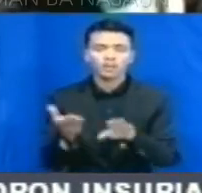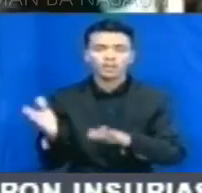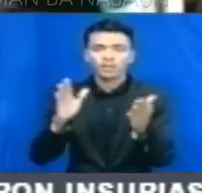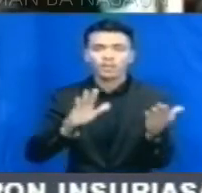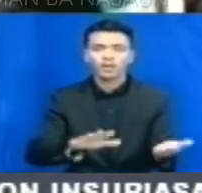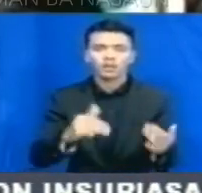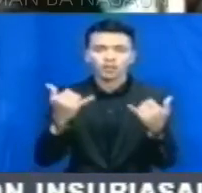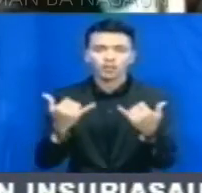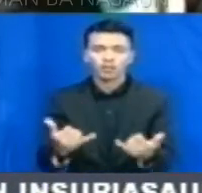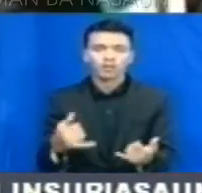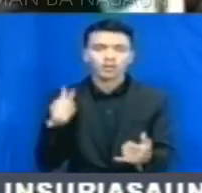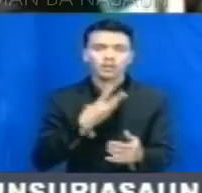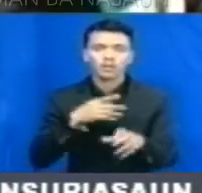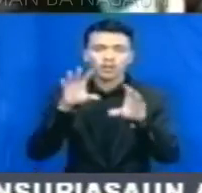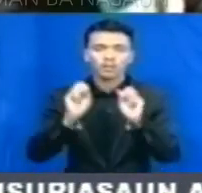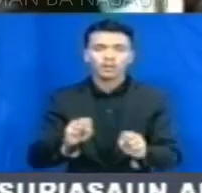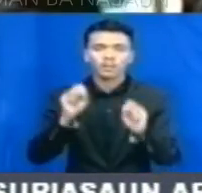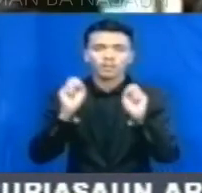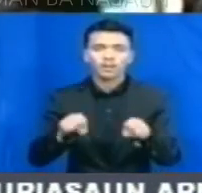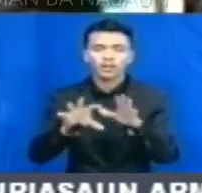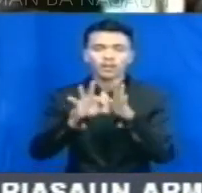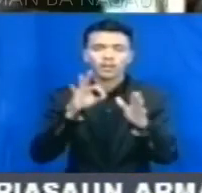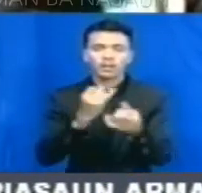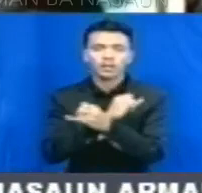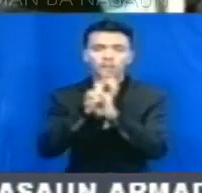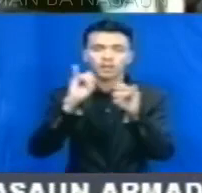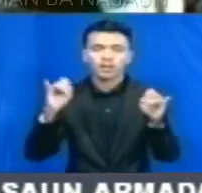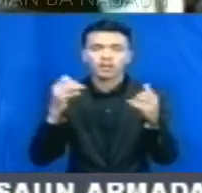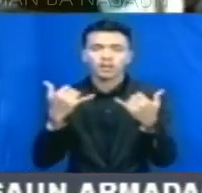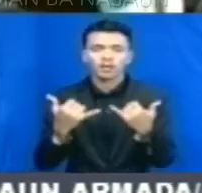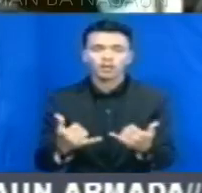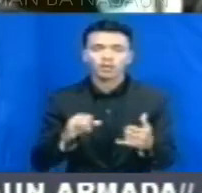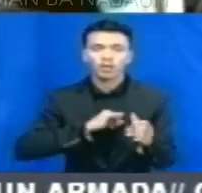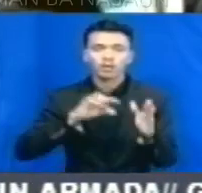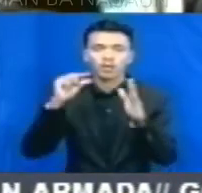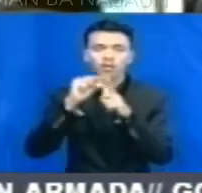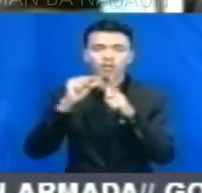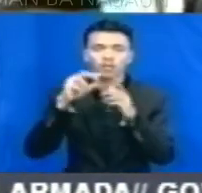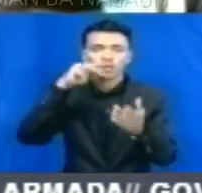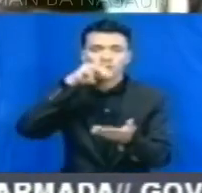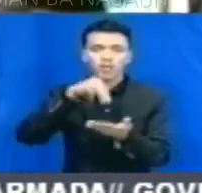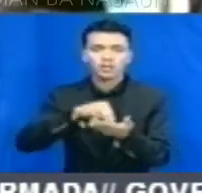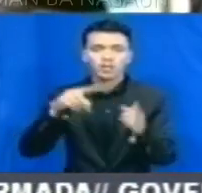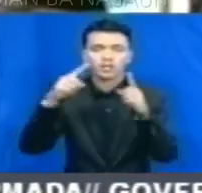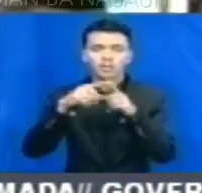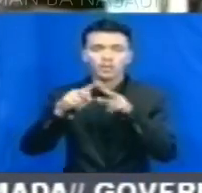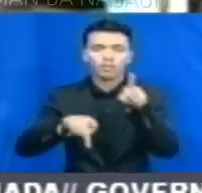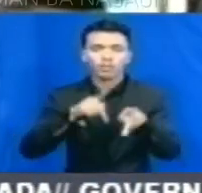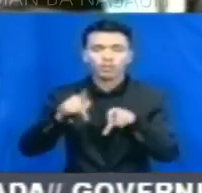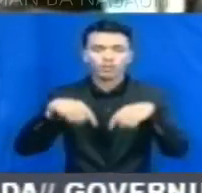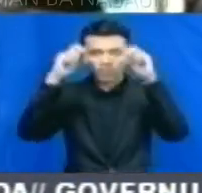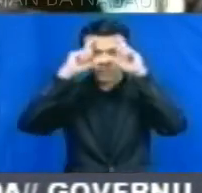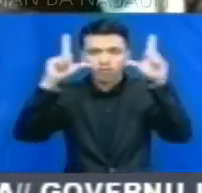o in loron e tebele hetan ukurasikan. Neruni hau ninha lia fua nikus lia menon baiha povo Timor Toma